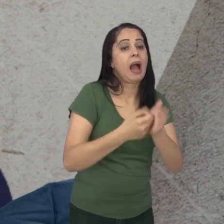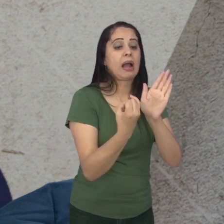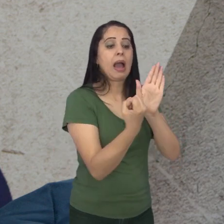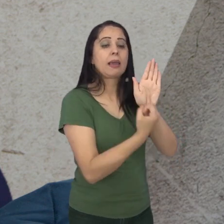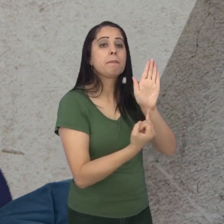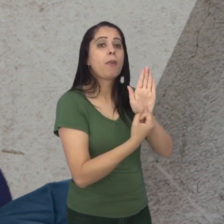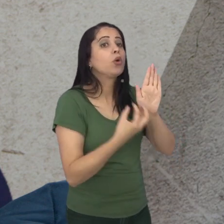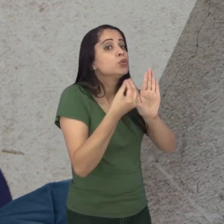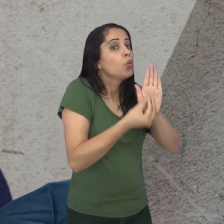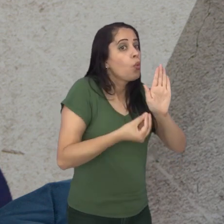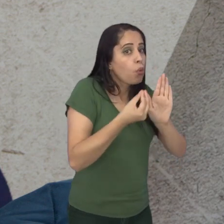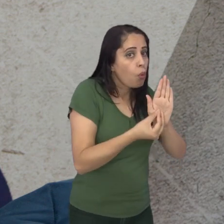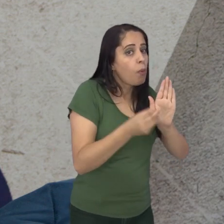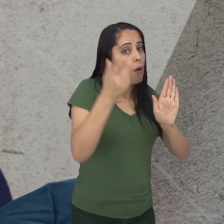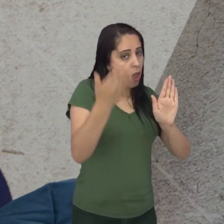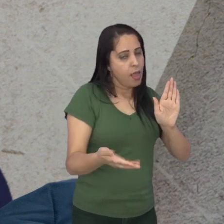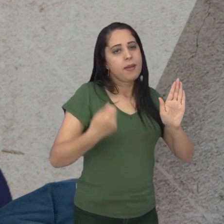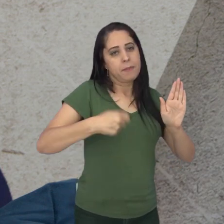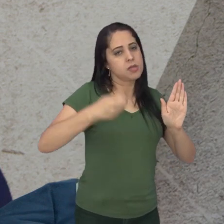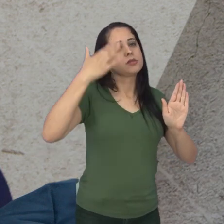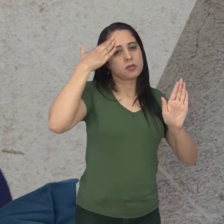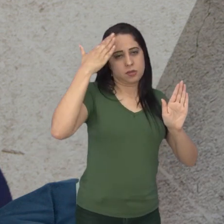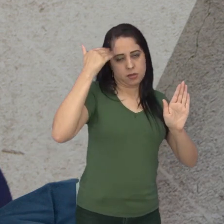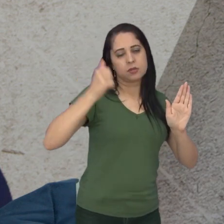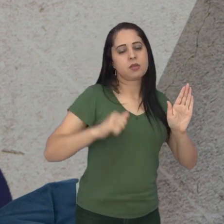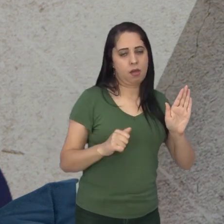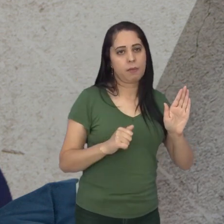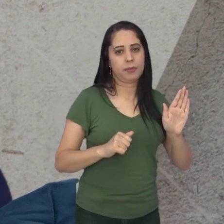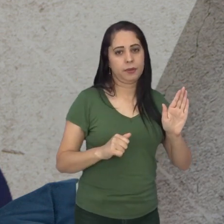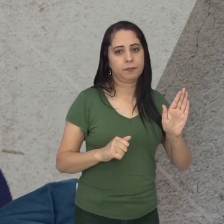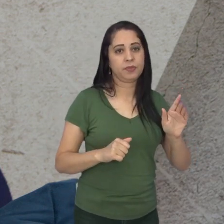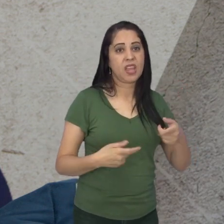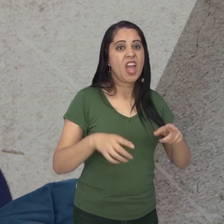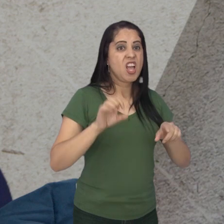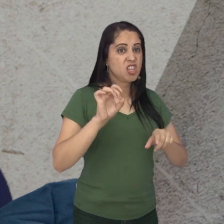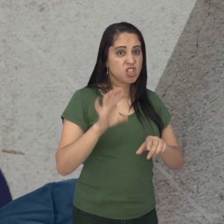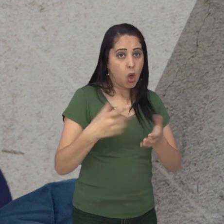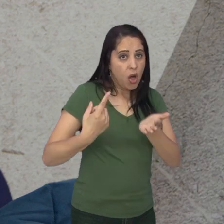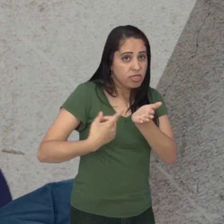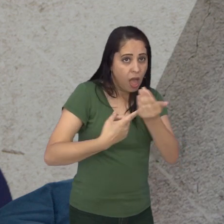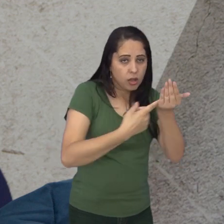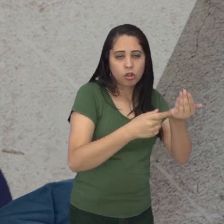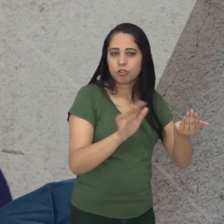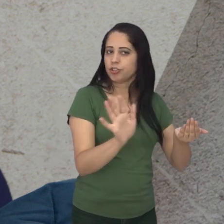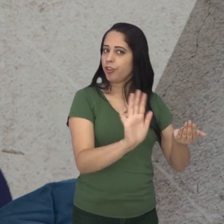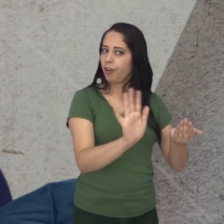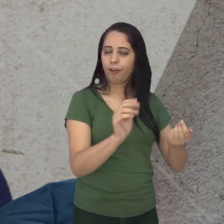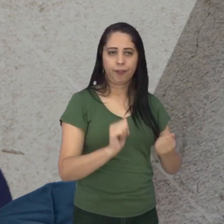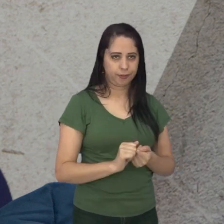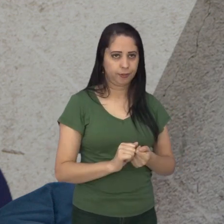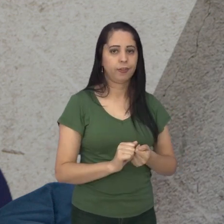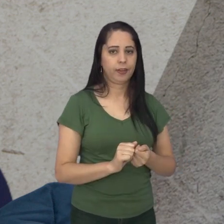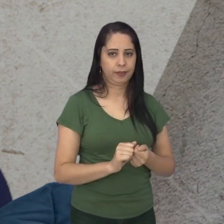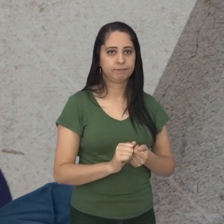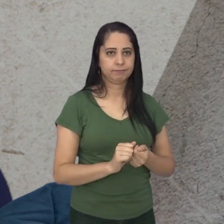impostos, para saber gerenciar toda essa empresa, né? Que além da parte de tecnologia que ele vai estar